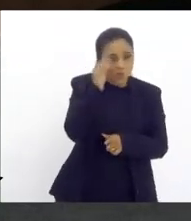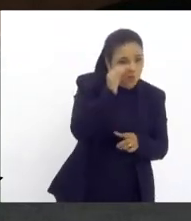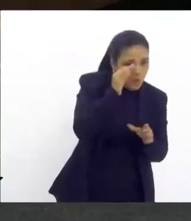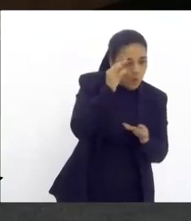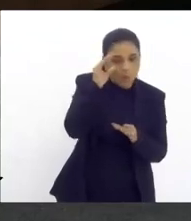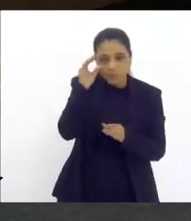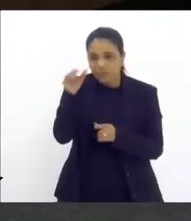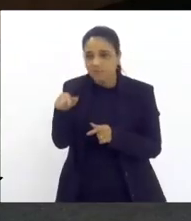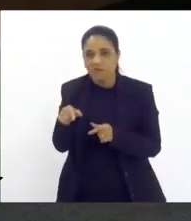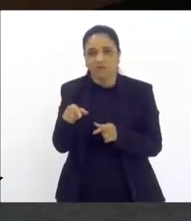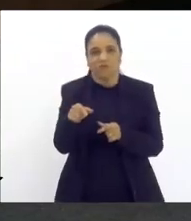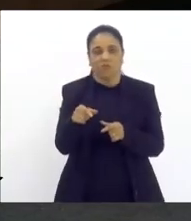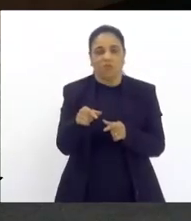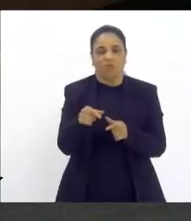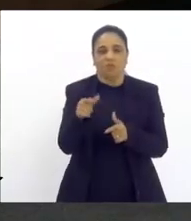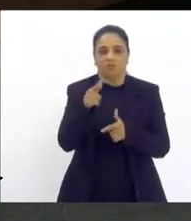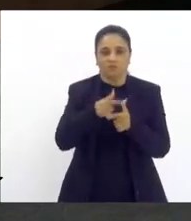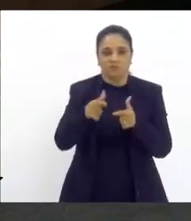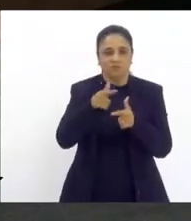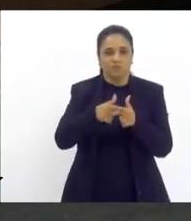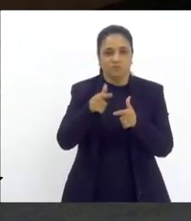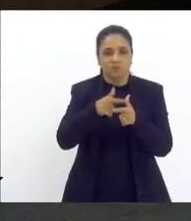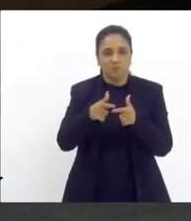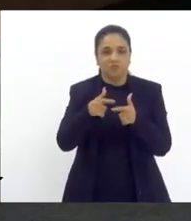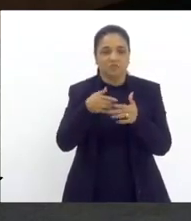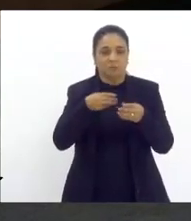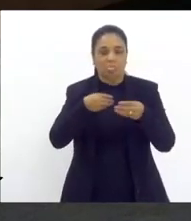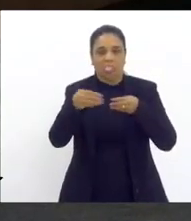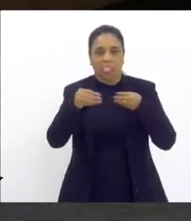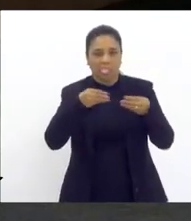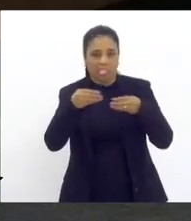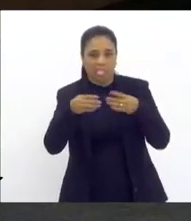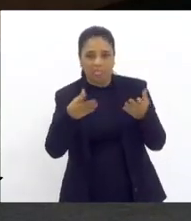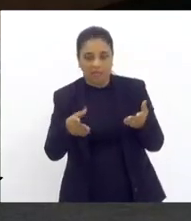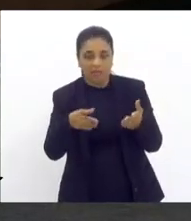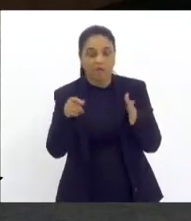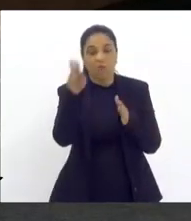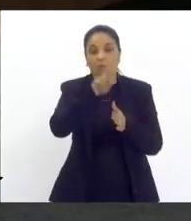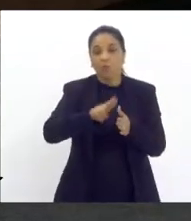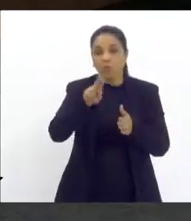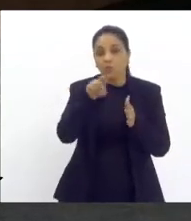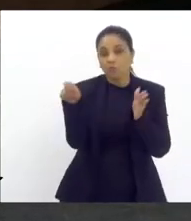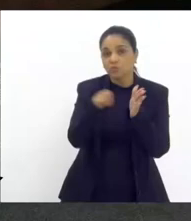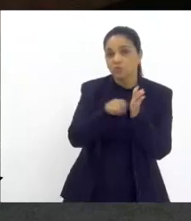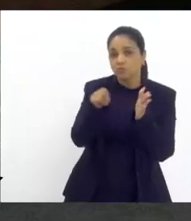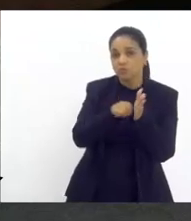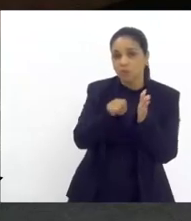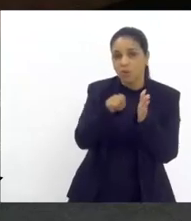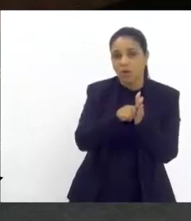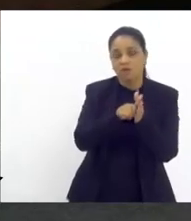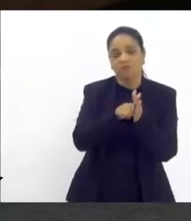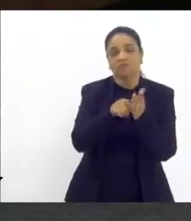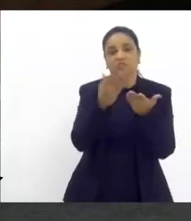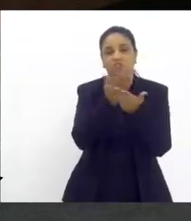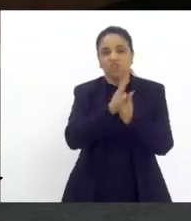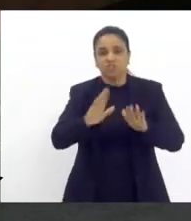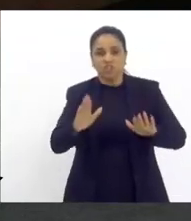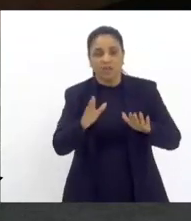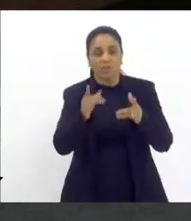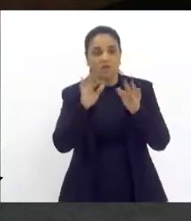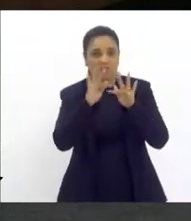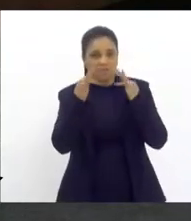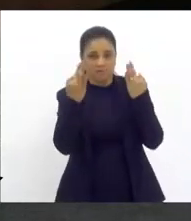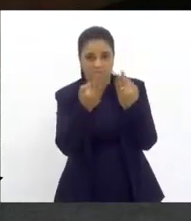patuscada de querer banalizar o uso de drogas que dizima tantas famílias e eles